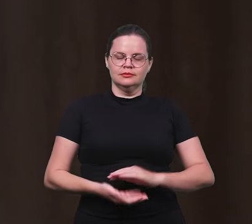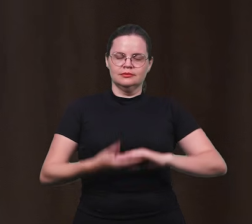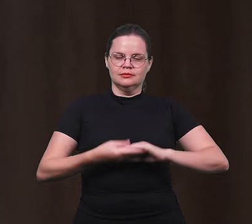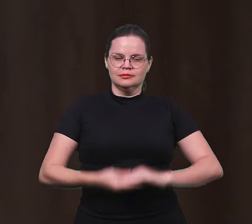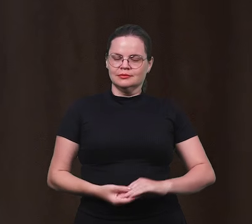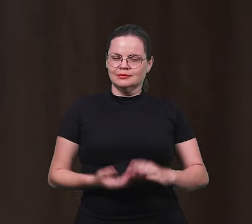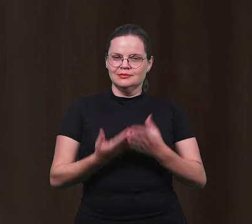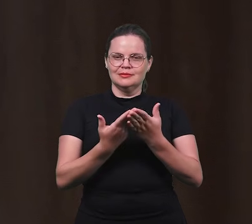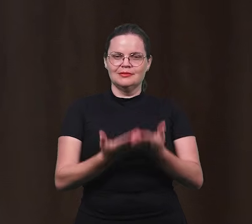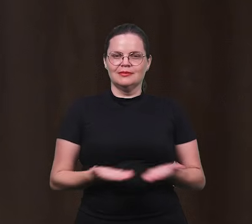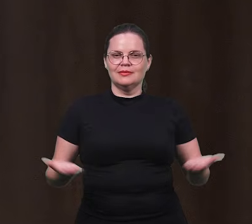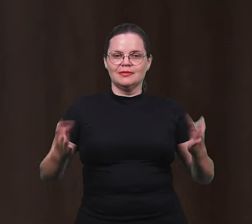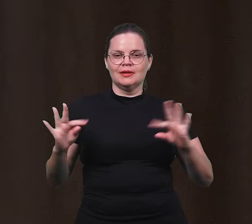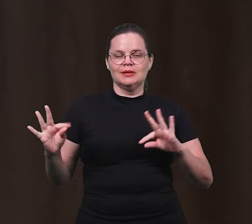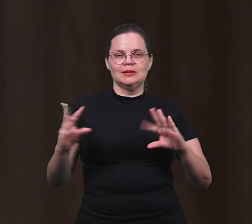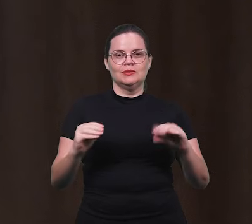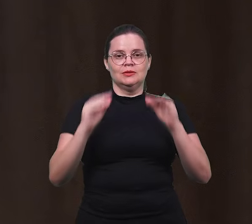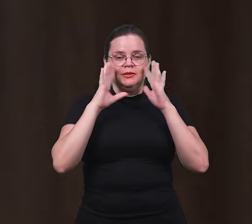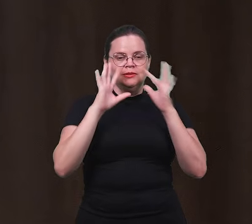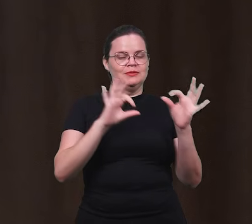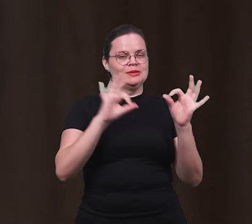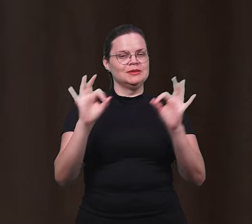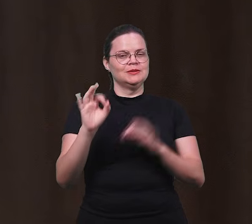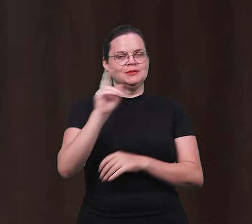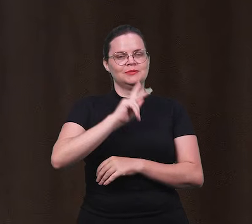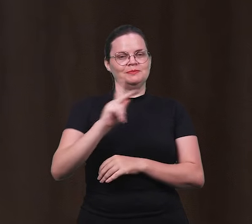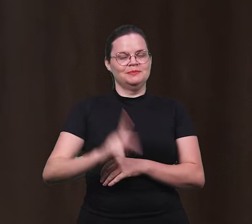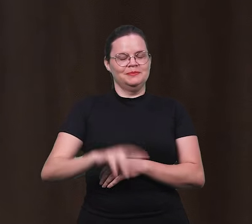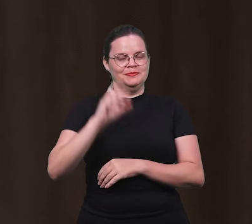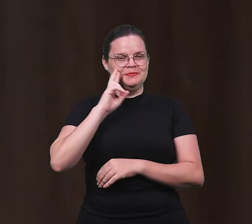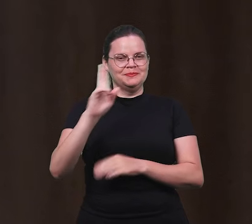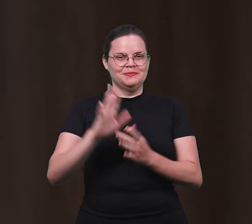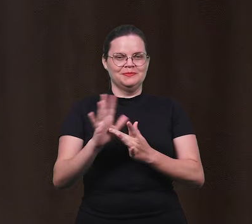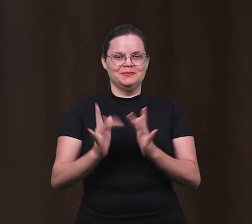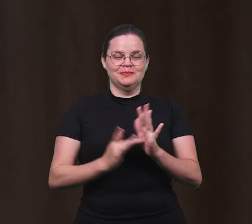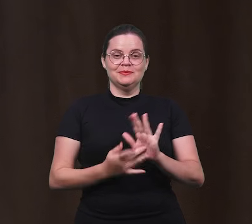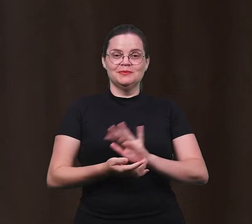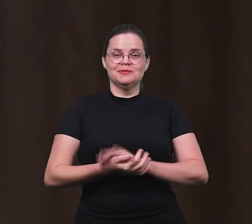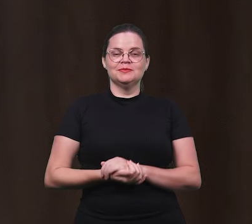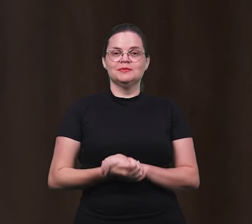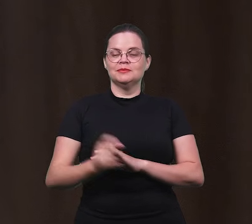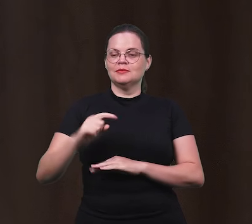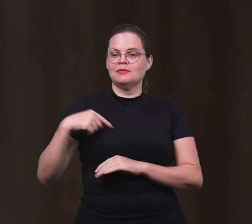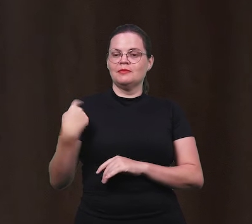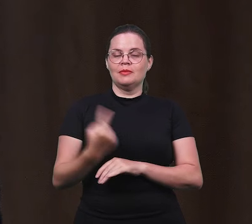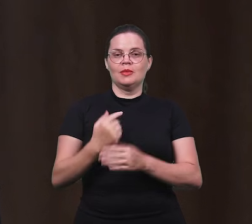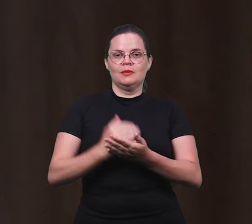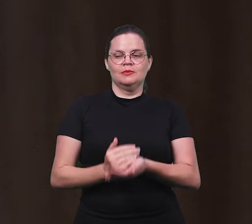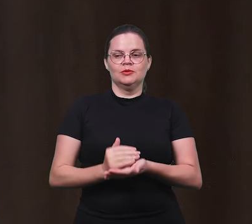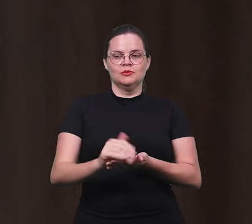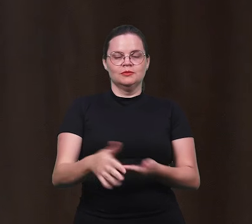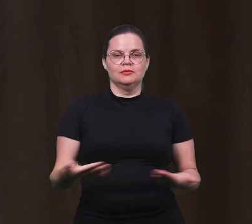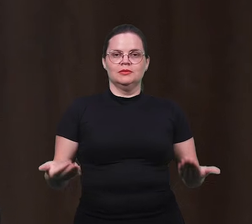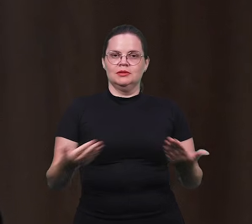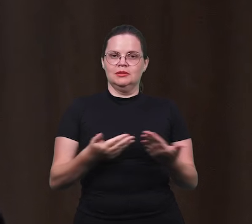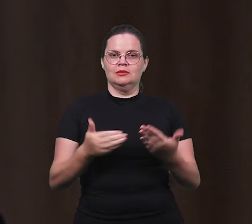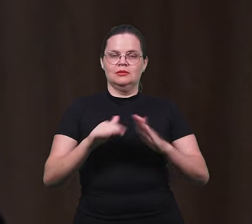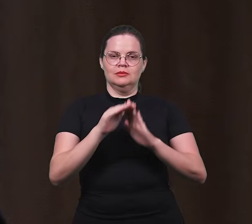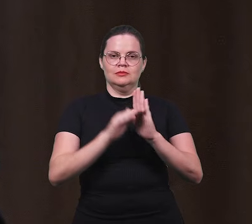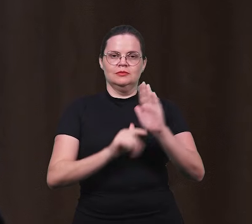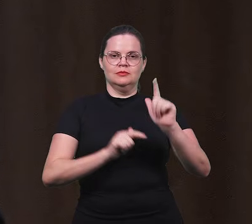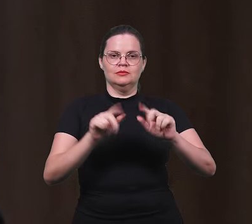Nós saudamos a todos que estão conosco com a paz do Senhor. Estamos dando início a mais